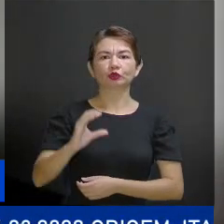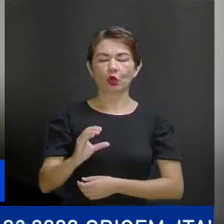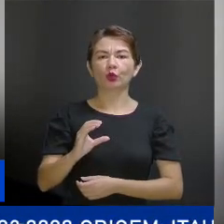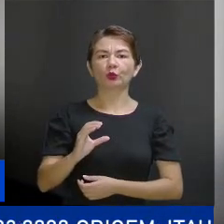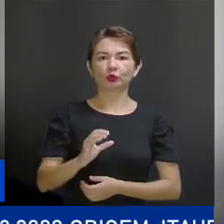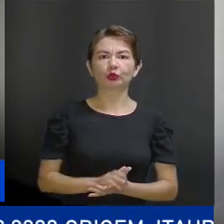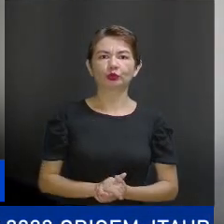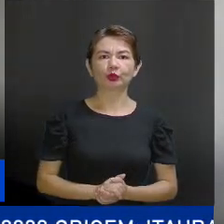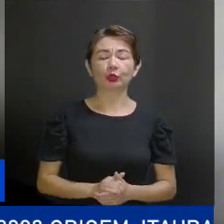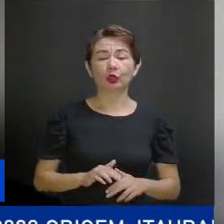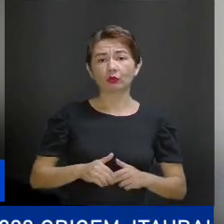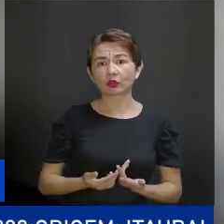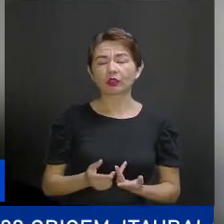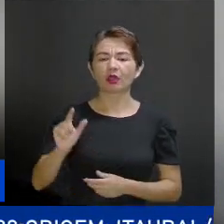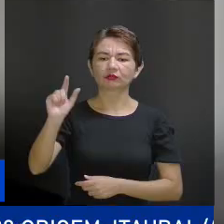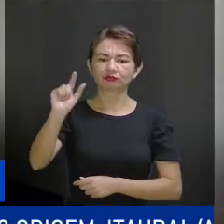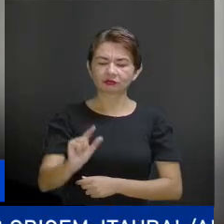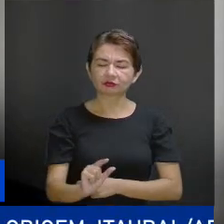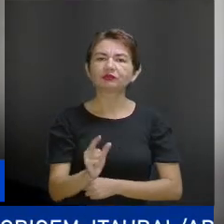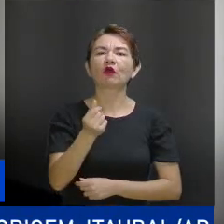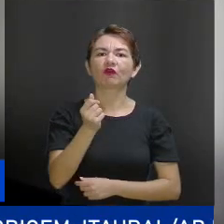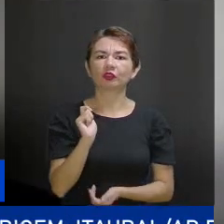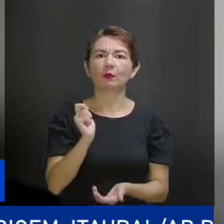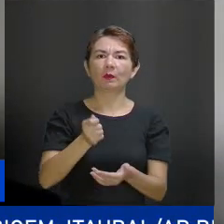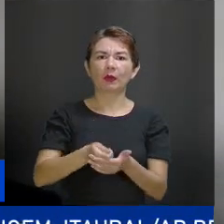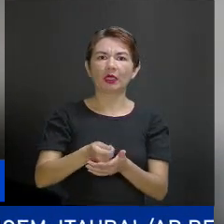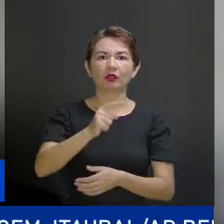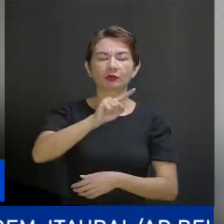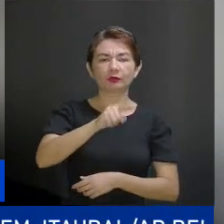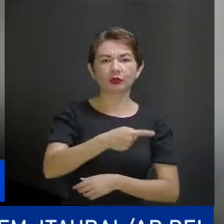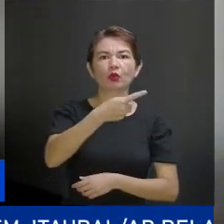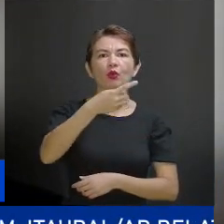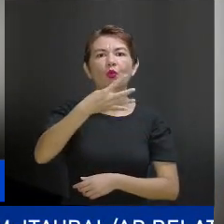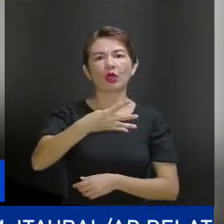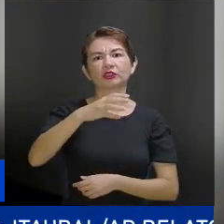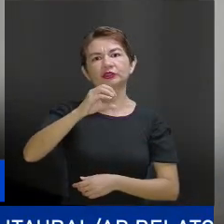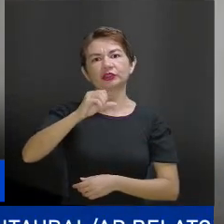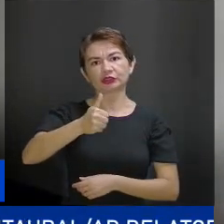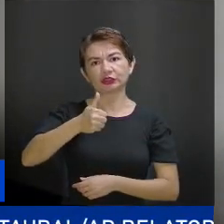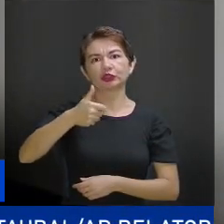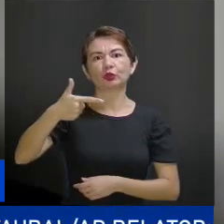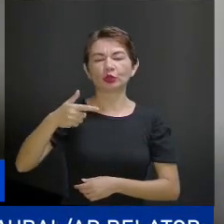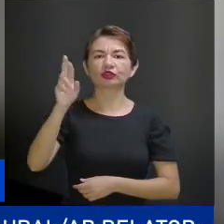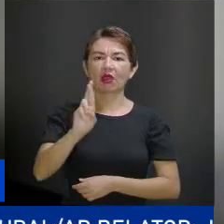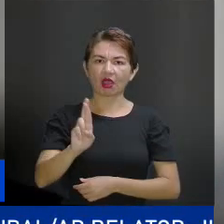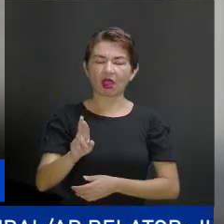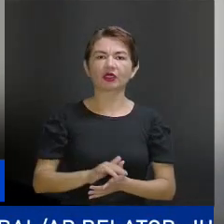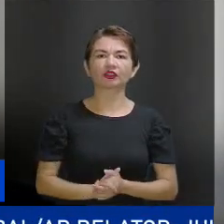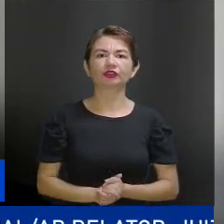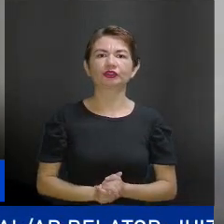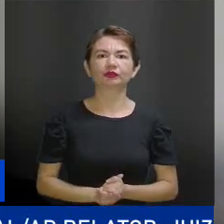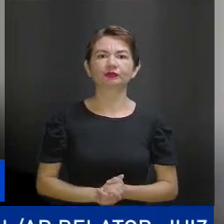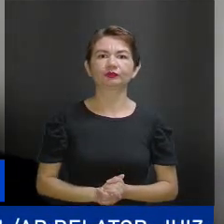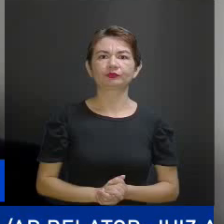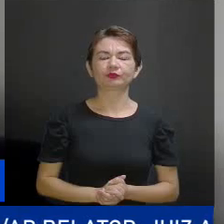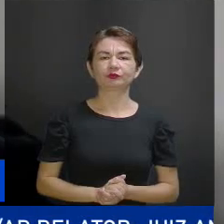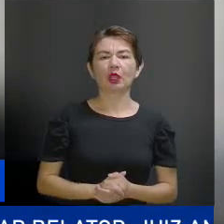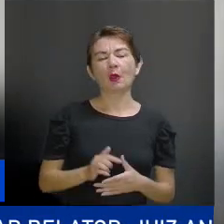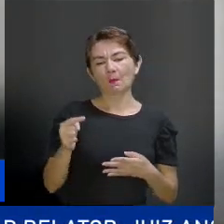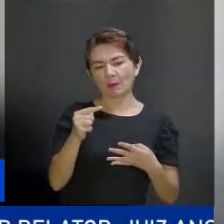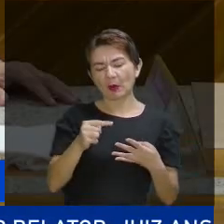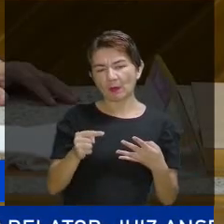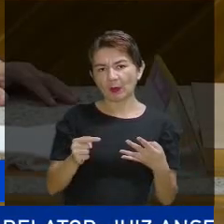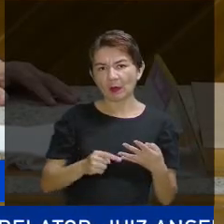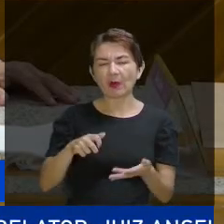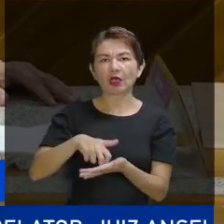criminal, tão somente para reduzir o valor da fiança a R$ 1.412, mantidas as demais medidas cautelares impostas. É como